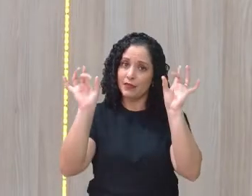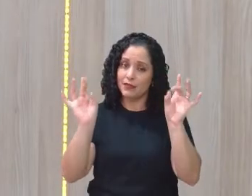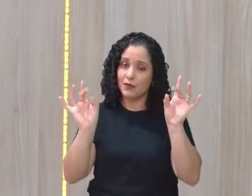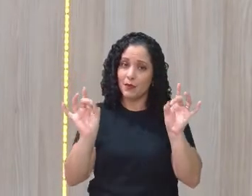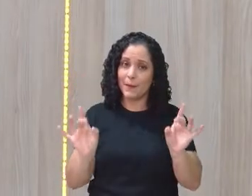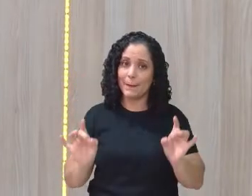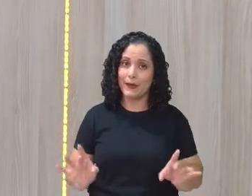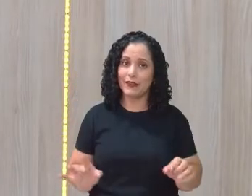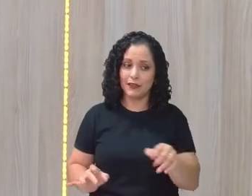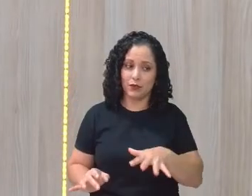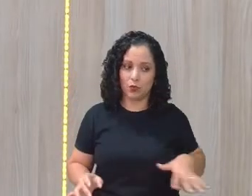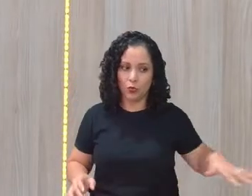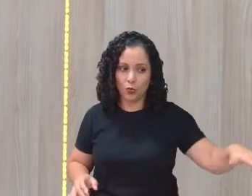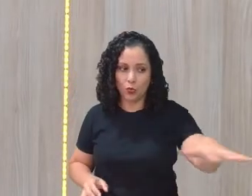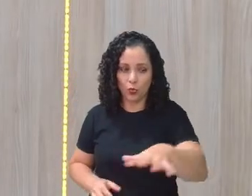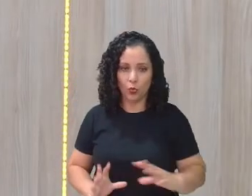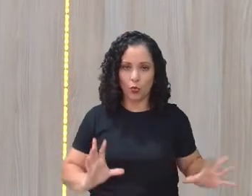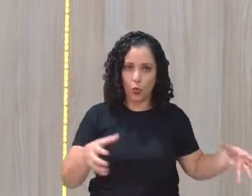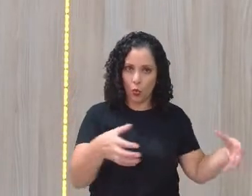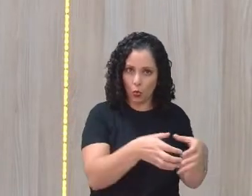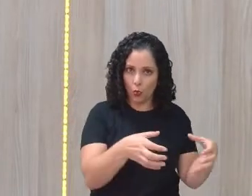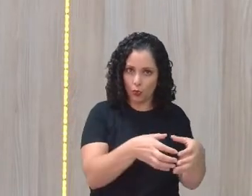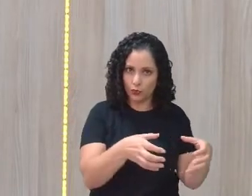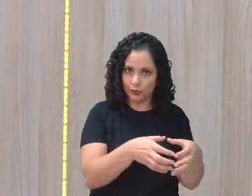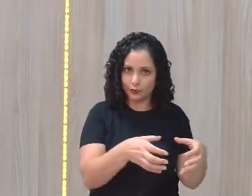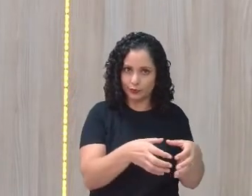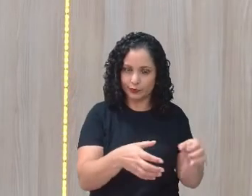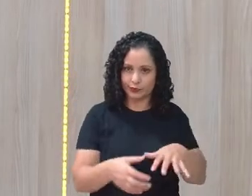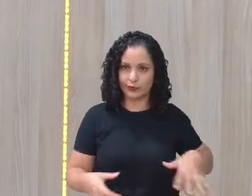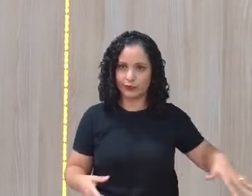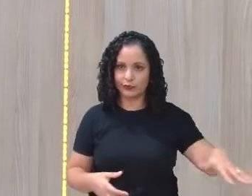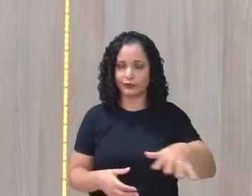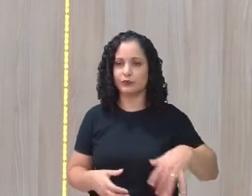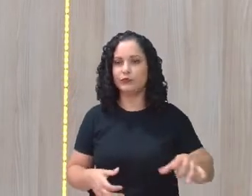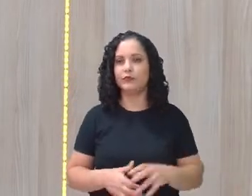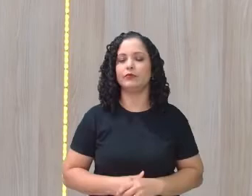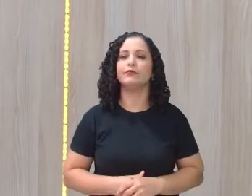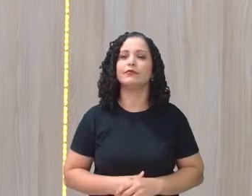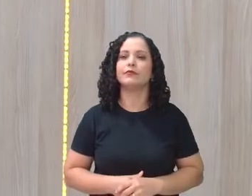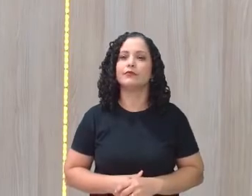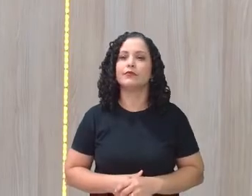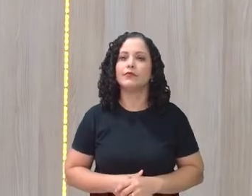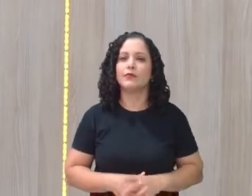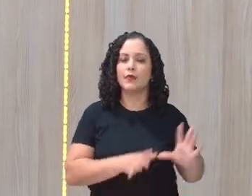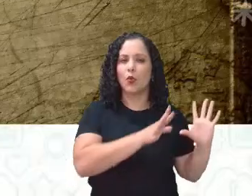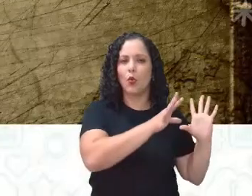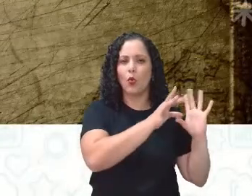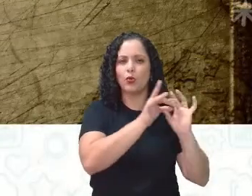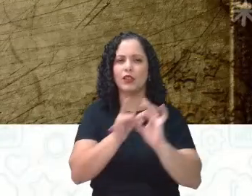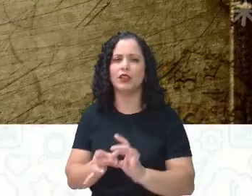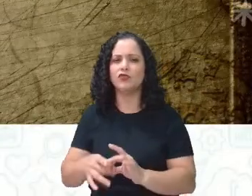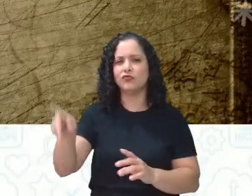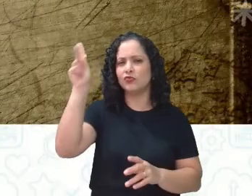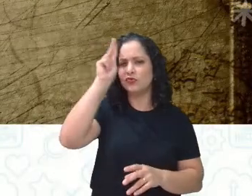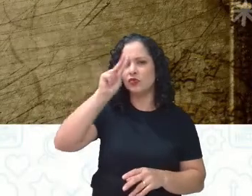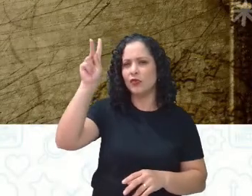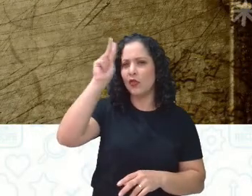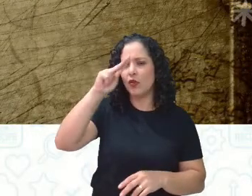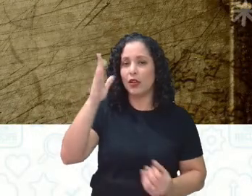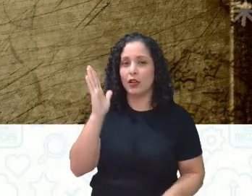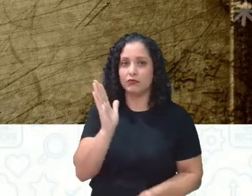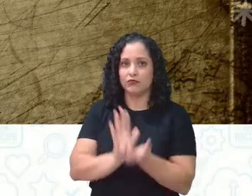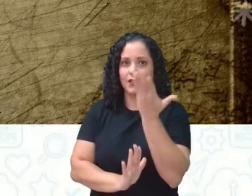Principalmente dessa classe aí, a burguesia. Lembre-se disso. Vamos lá. O contexto histórico, né, em que